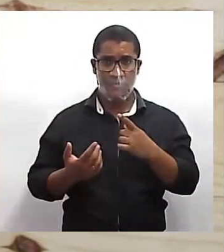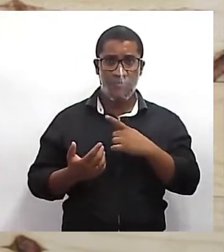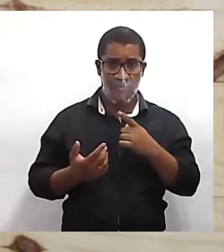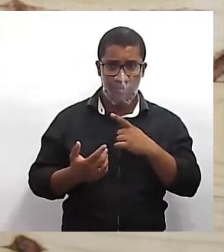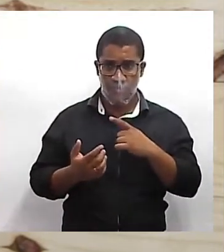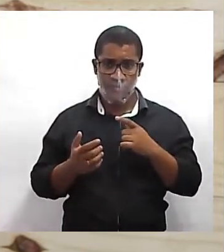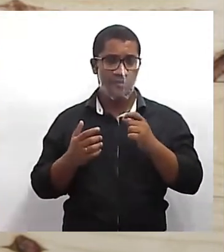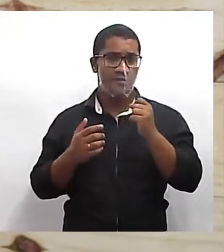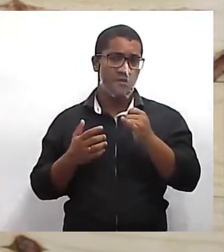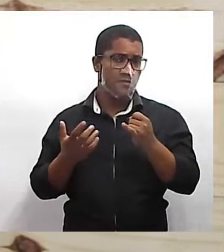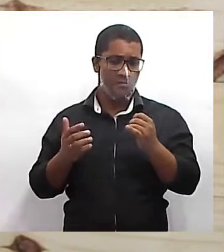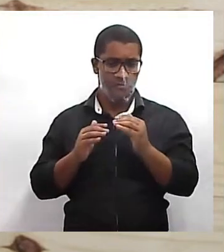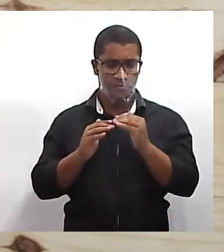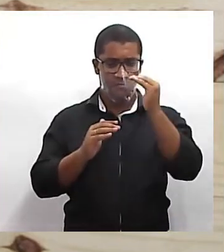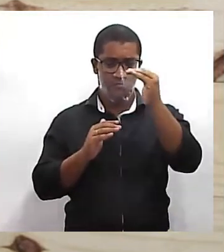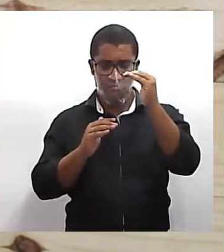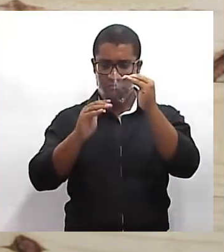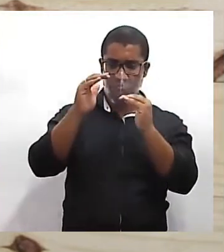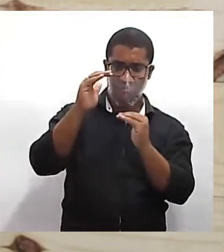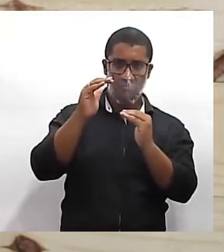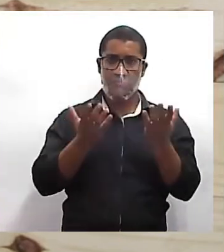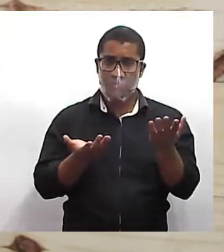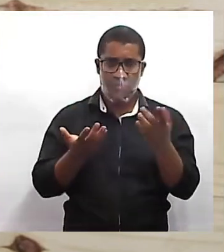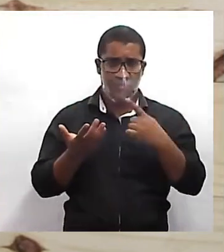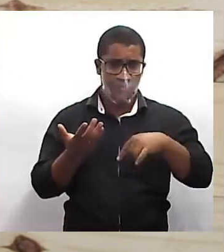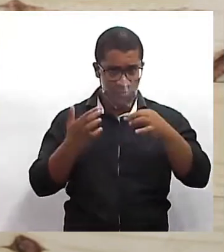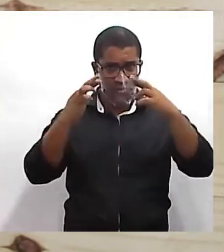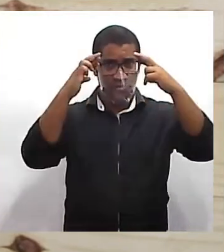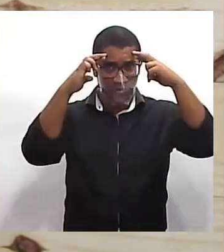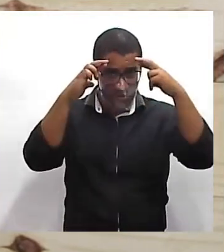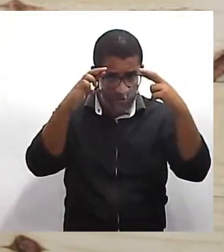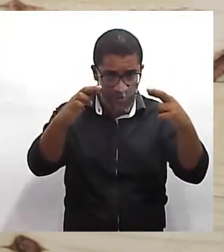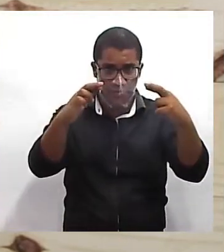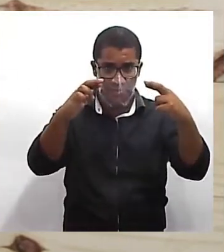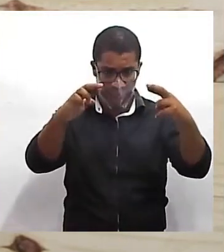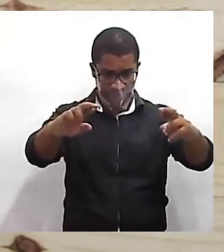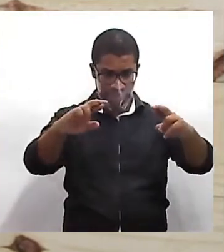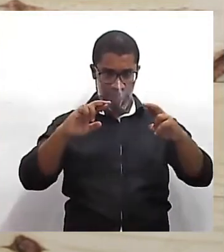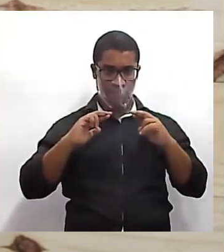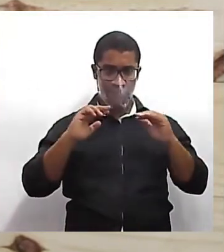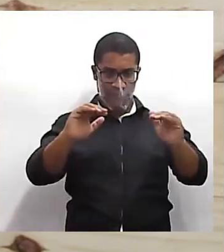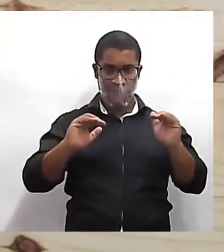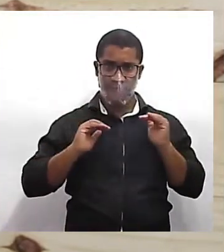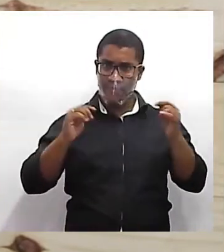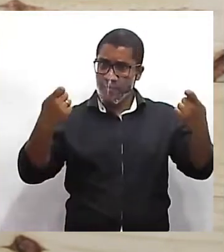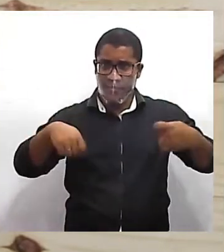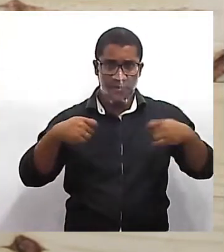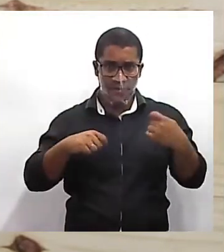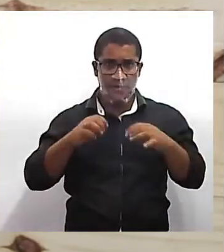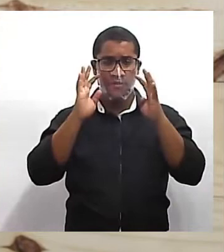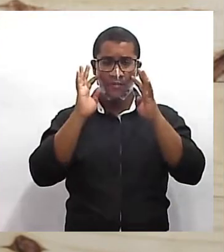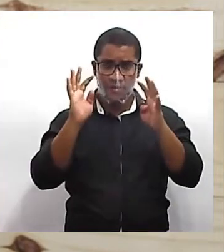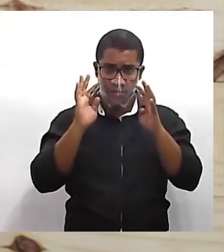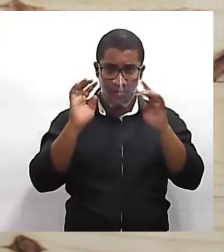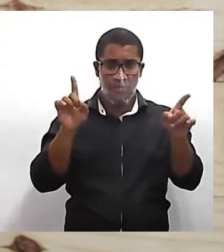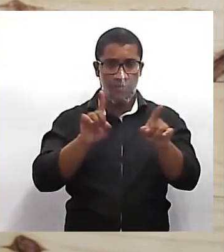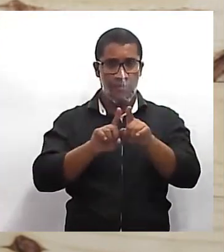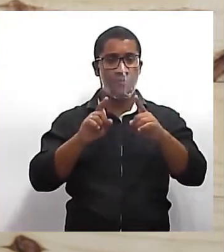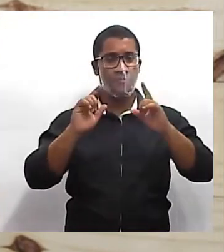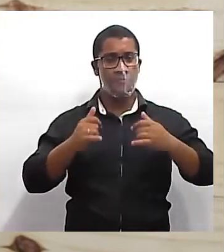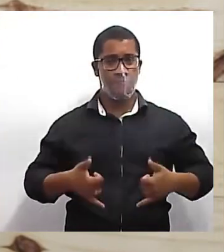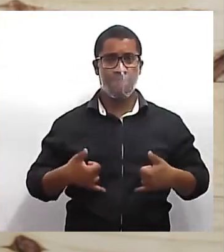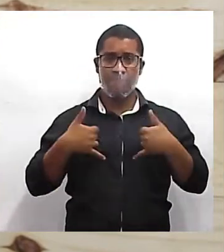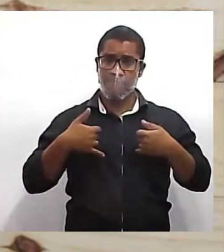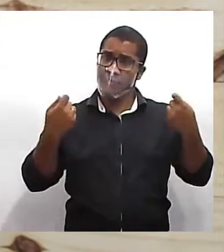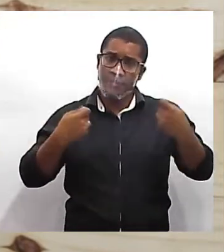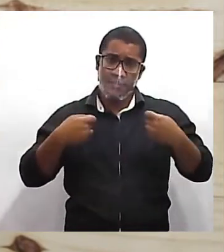na sociedade. Todos nós somos merecedores de respeito, de atenção e de dignidade. Nós temos que